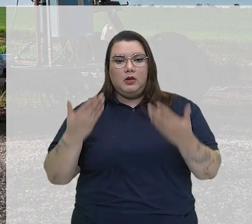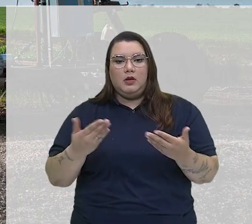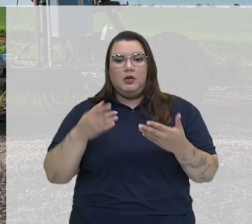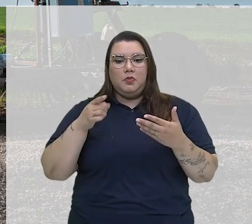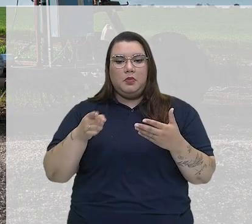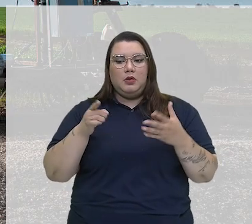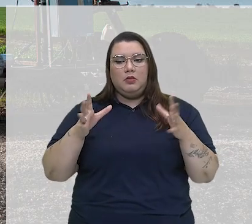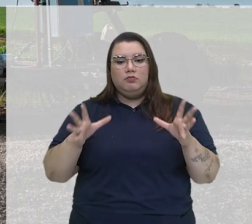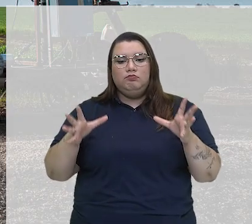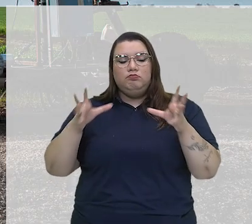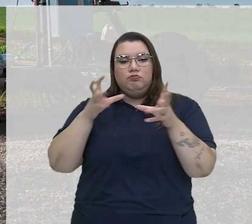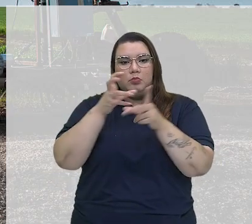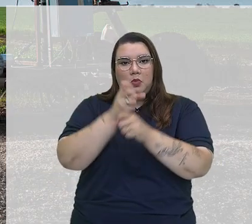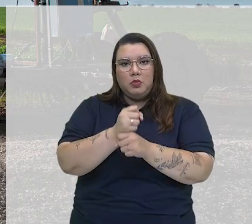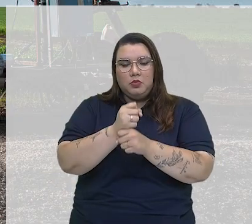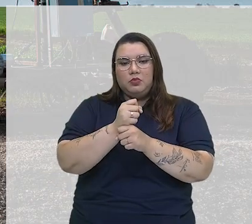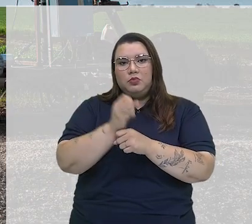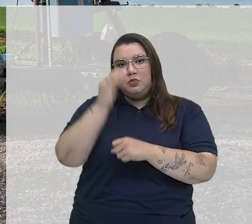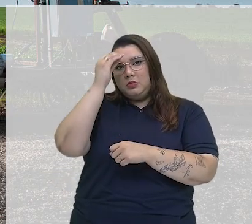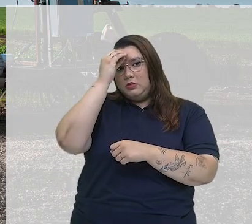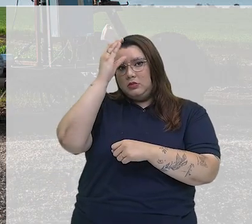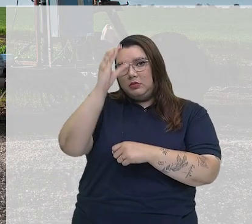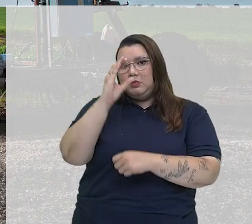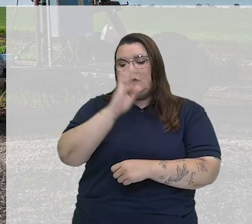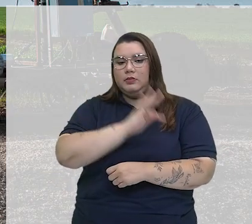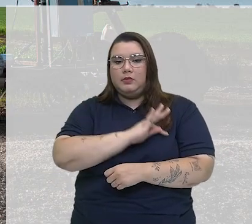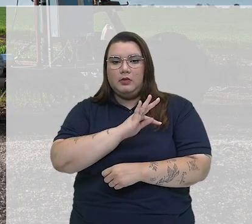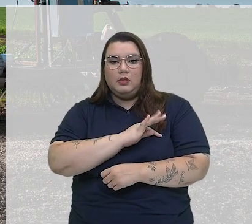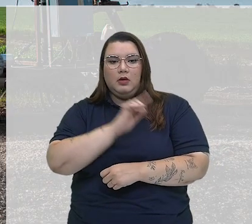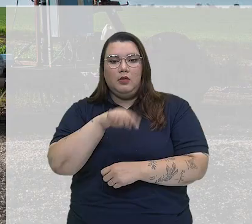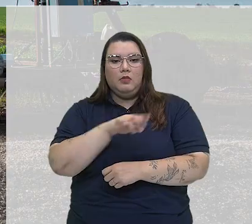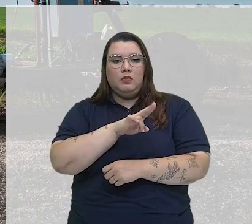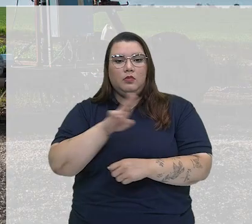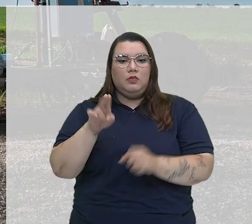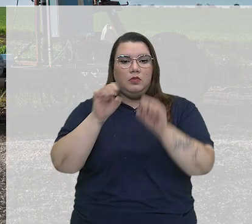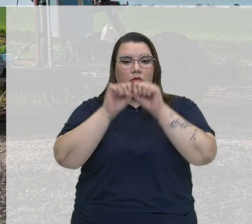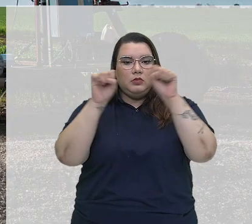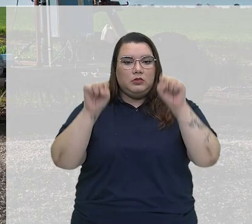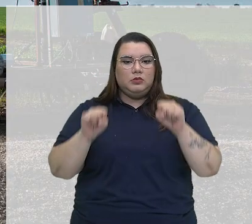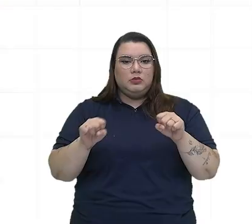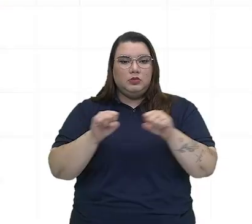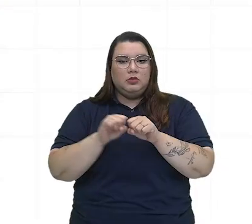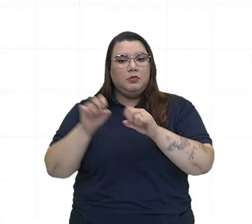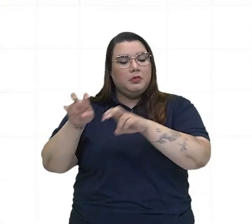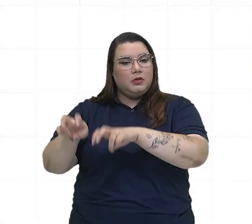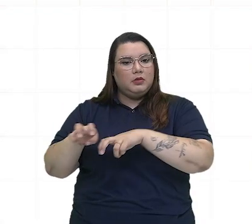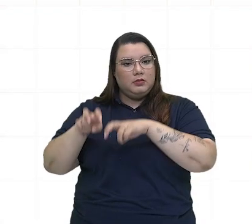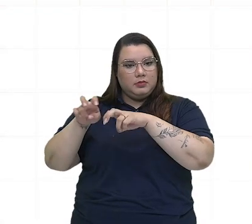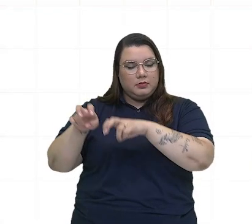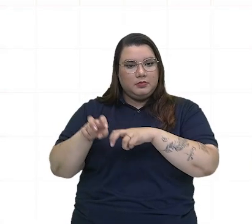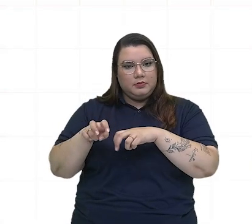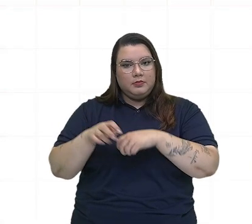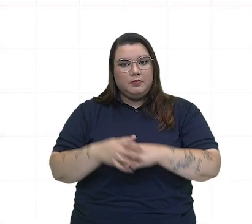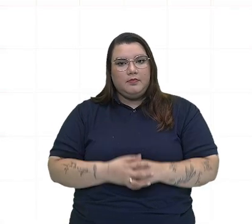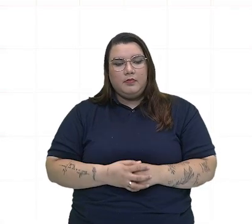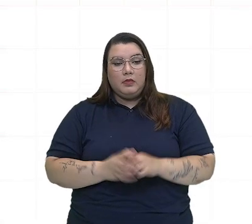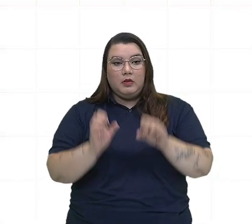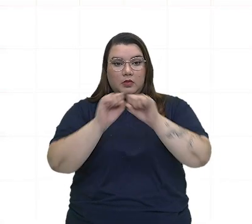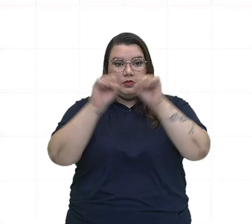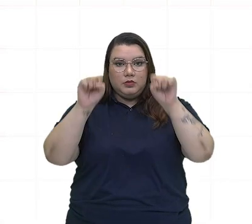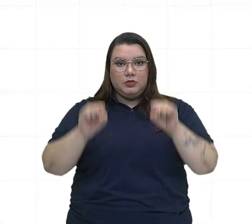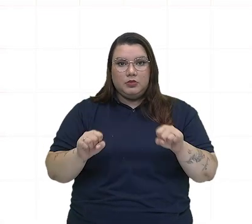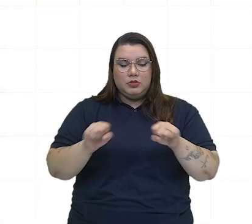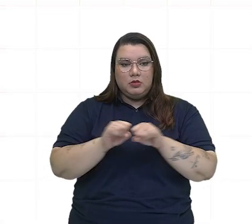de conhecimentos e de técnicas é o que chamamos de sistemas agrícolas. Os